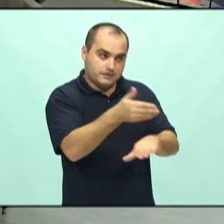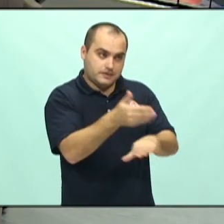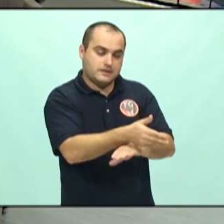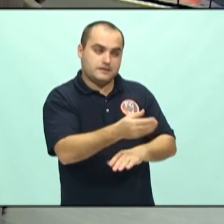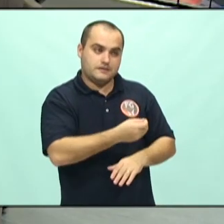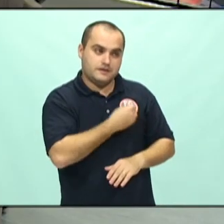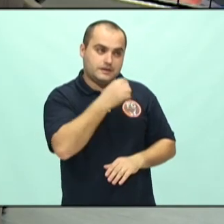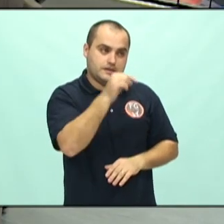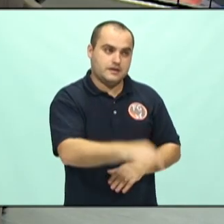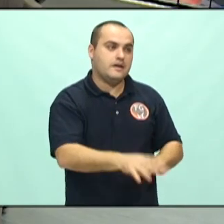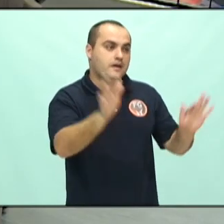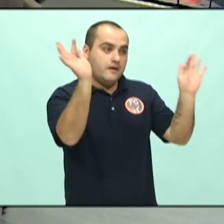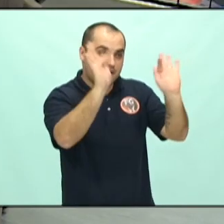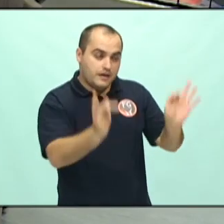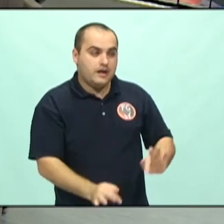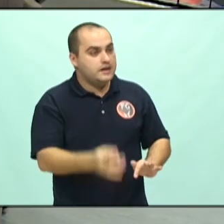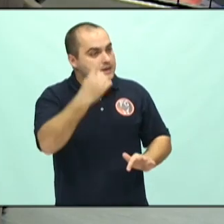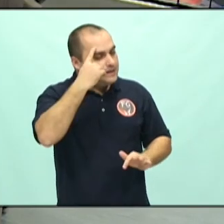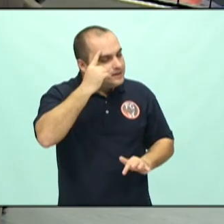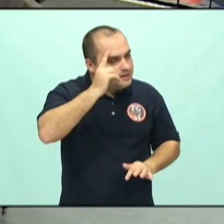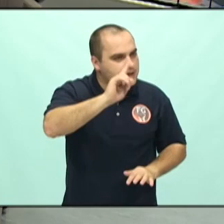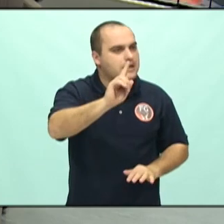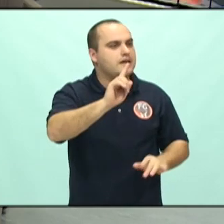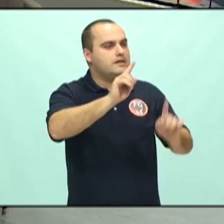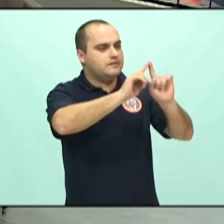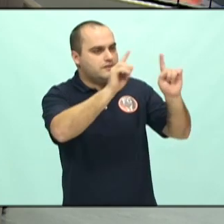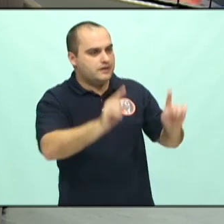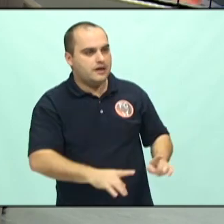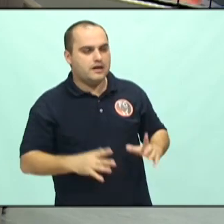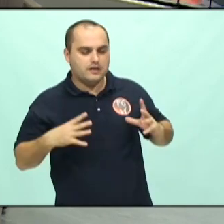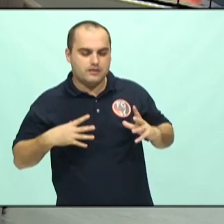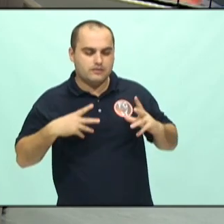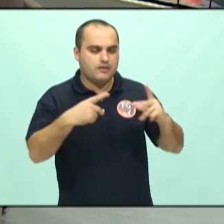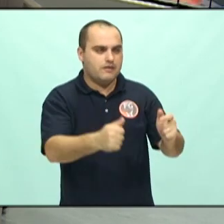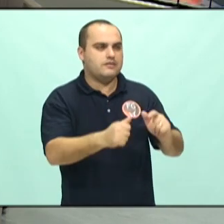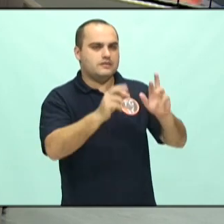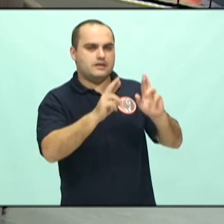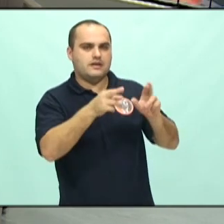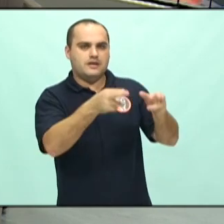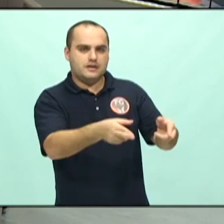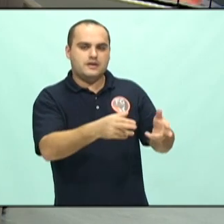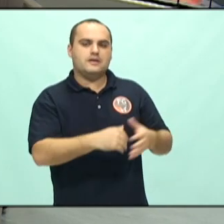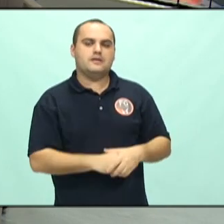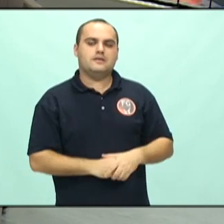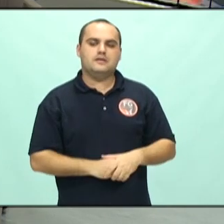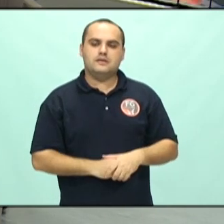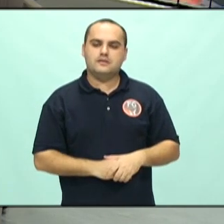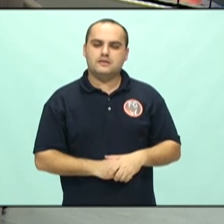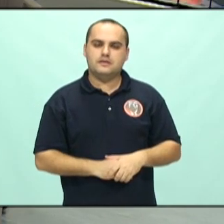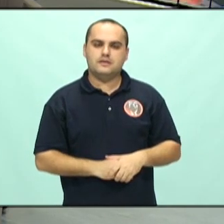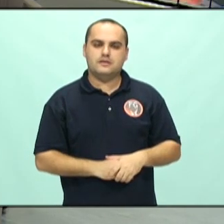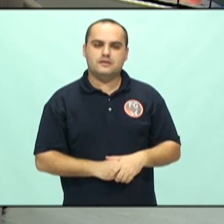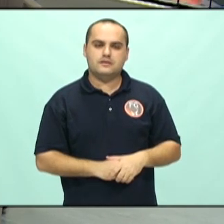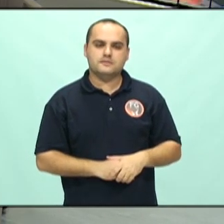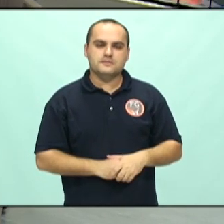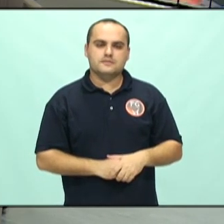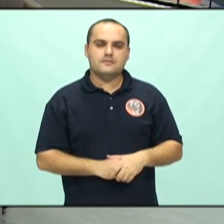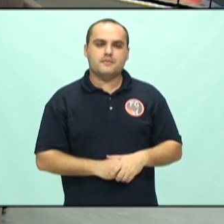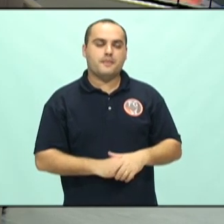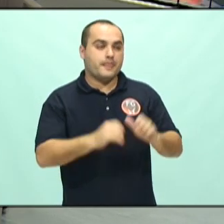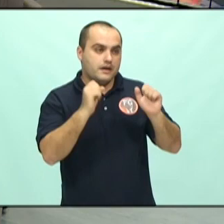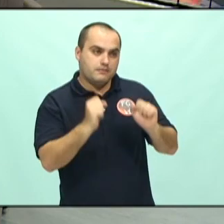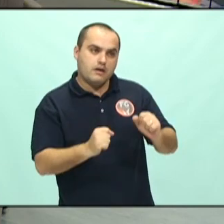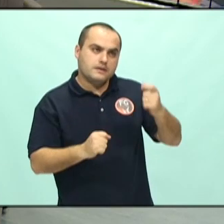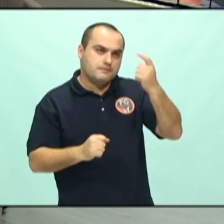Desejamos um feliz dia do servidor a todos os servidores públicos da região e que possamos